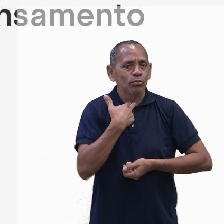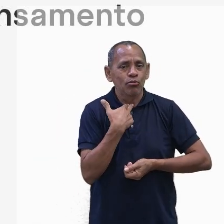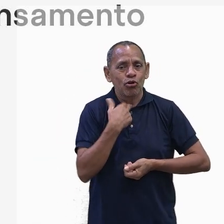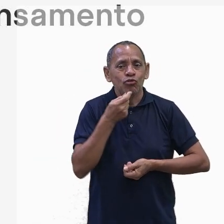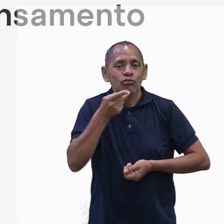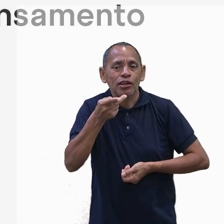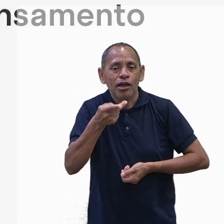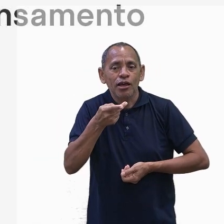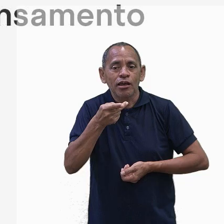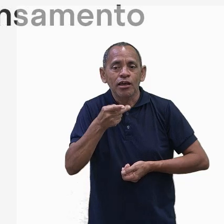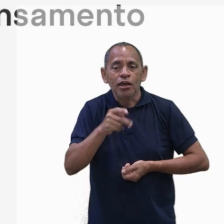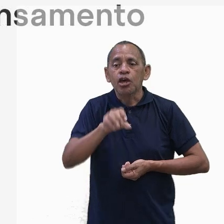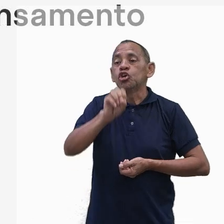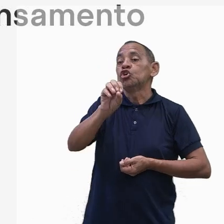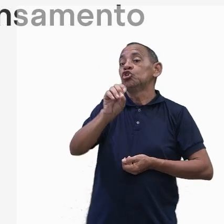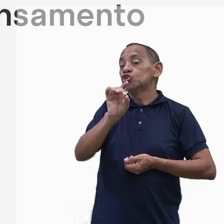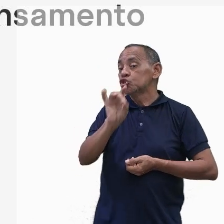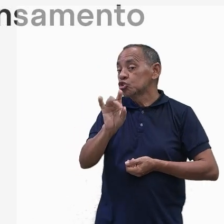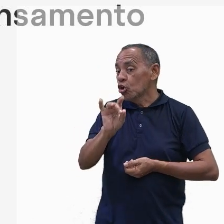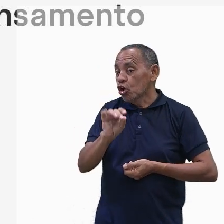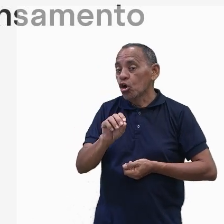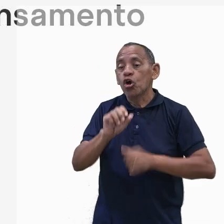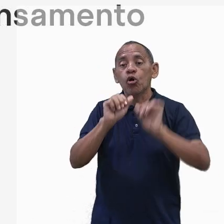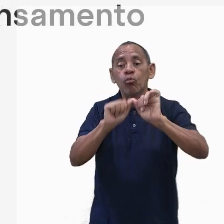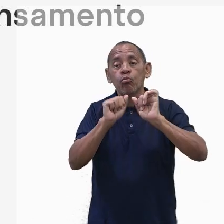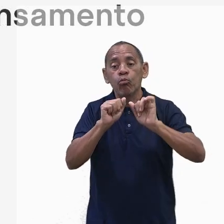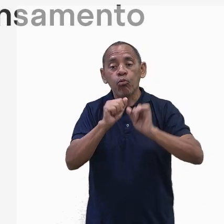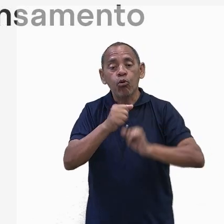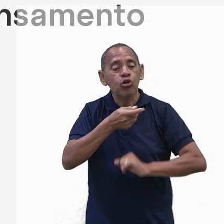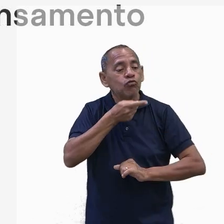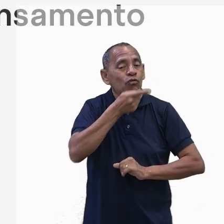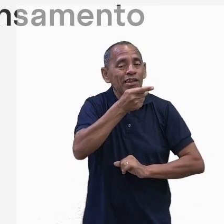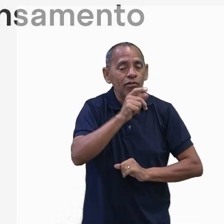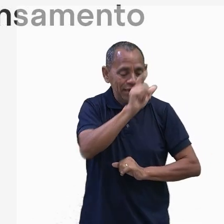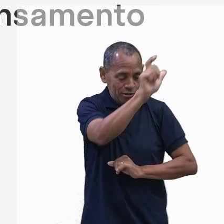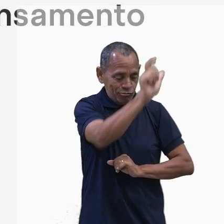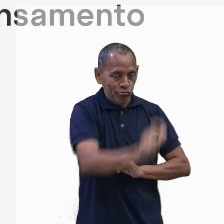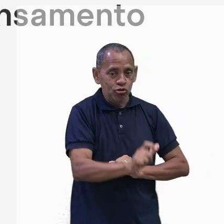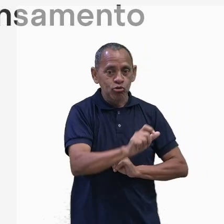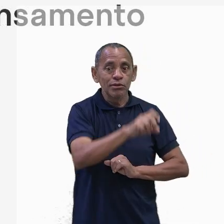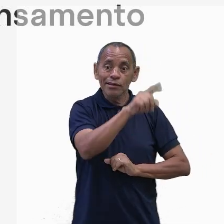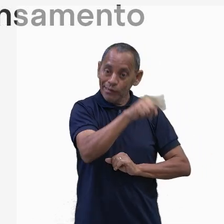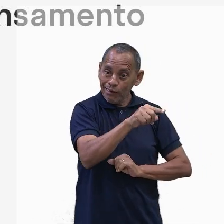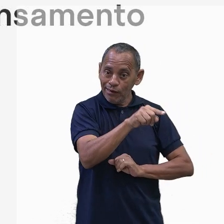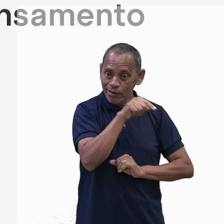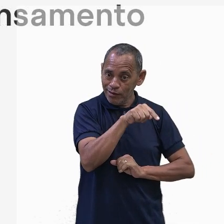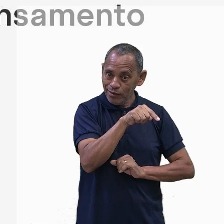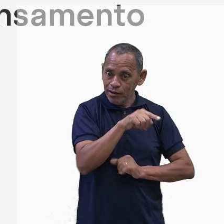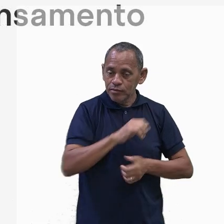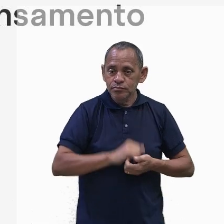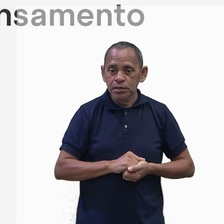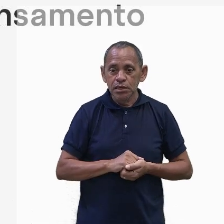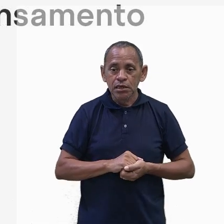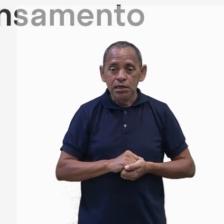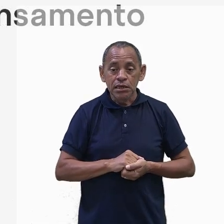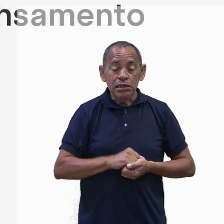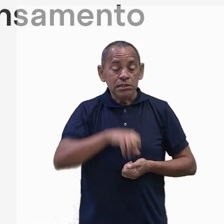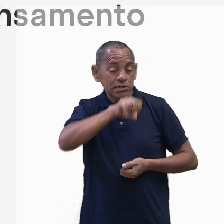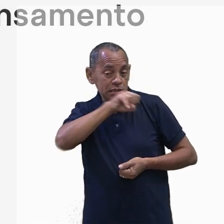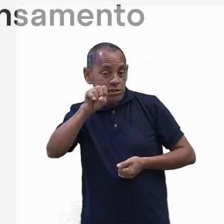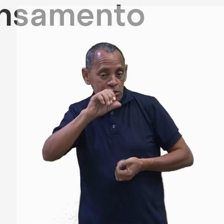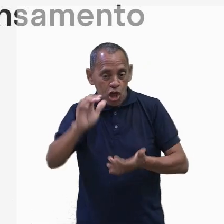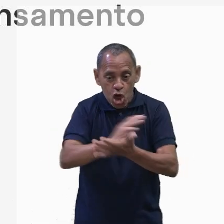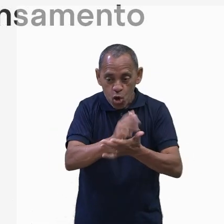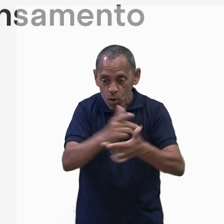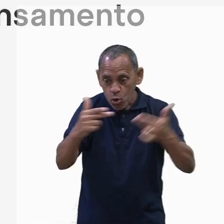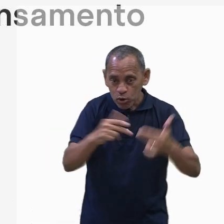falar daquilo que é, daquilo que está aí, perfeito? Então, se algo não é, não pode ser objeto